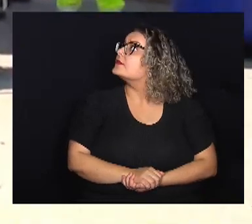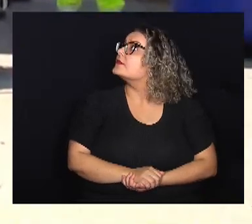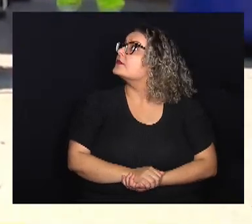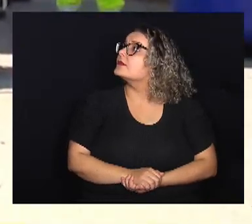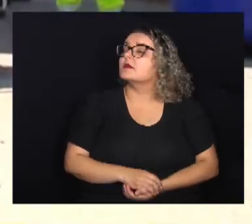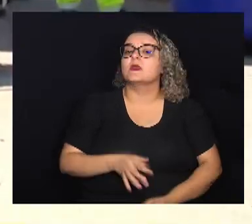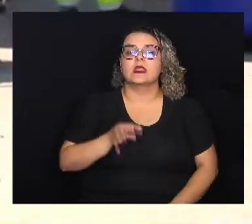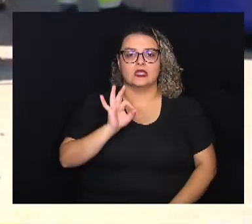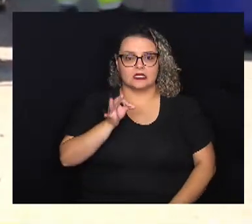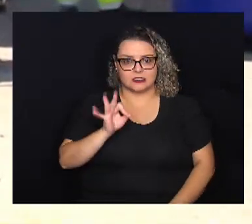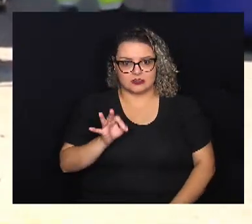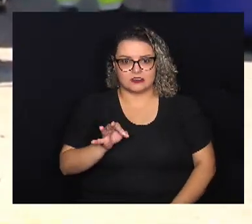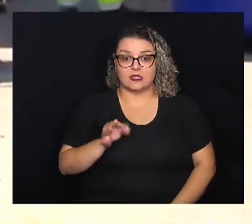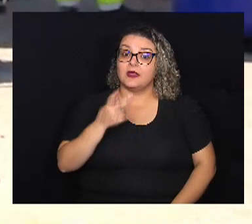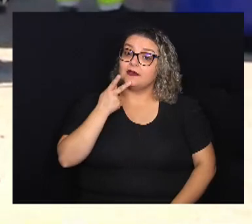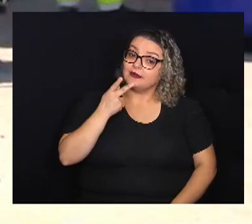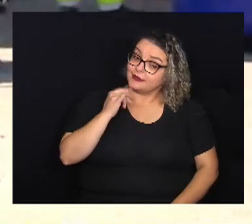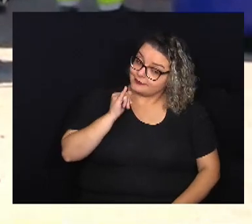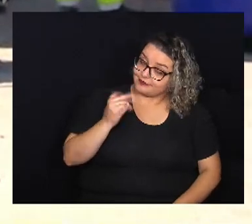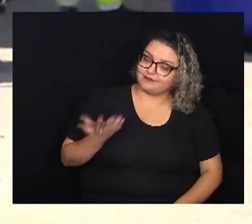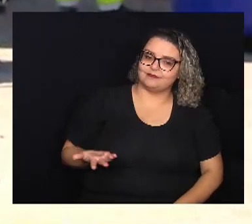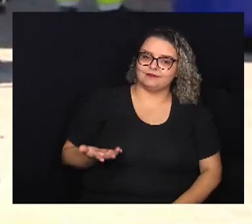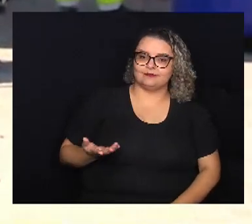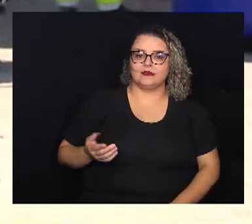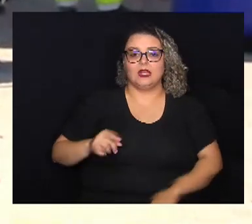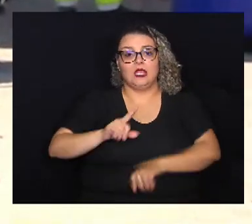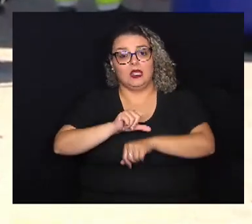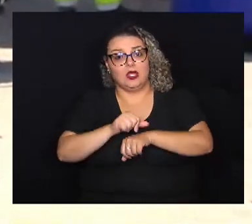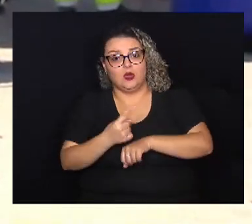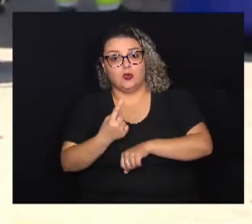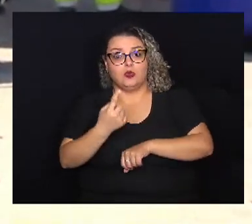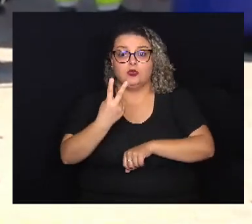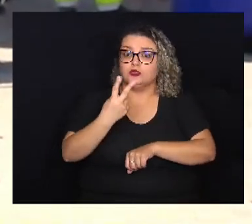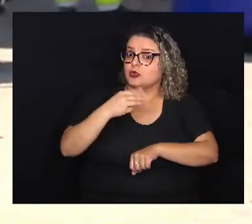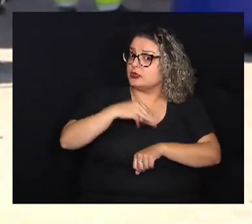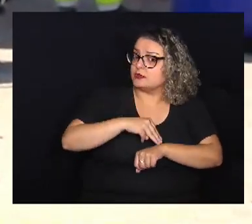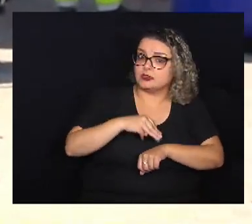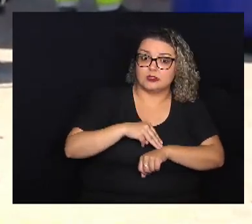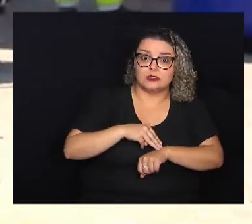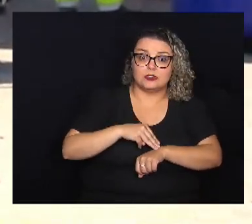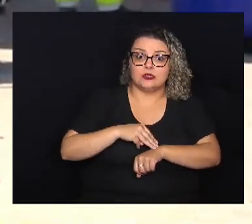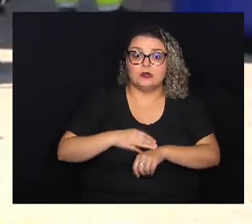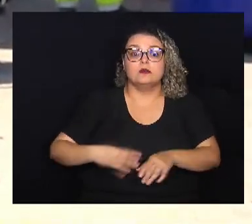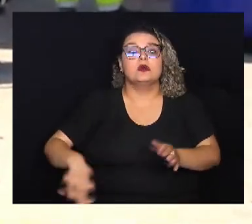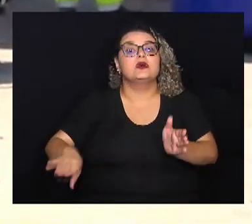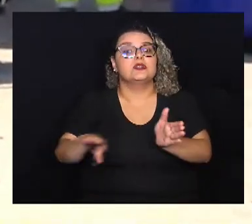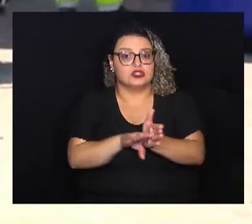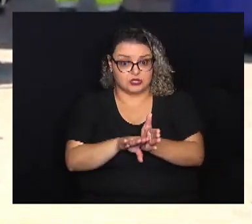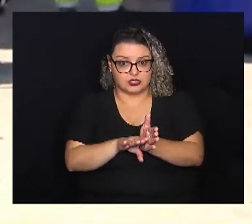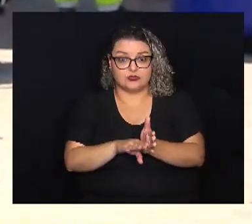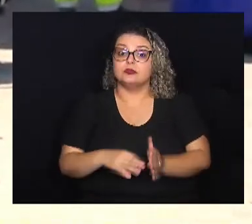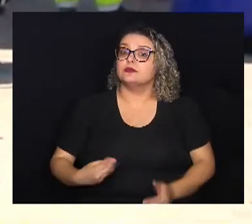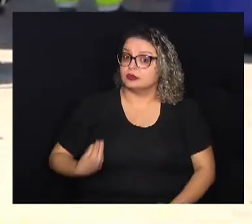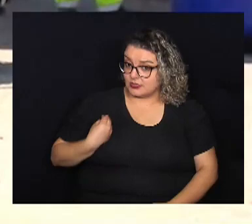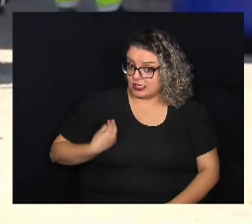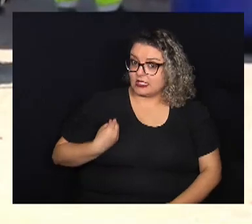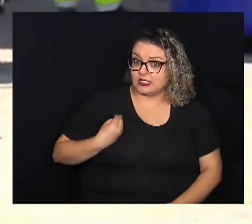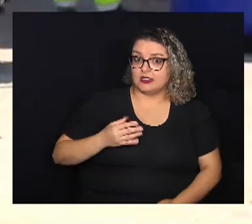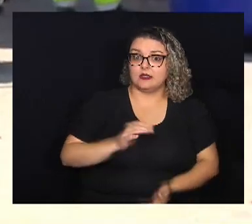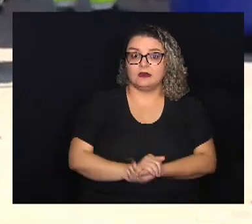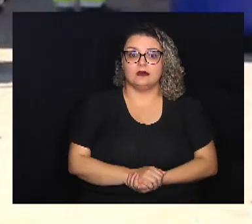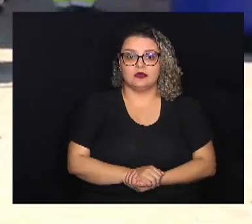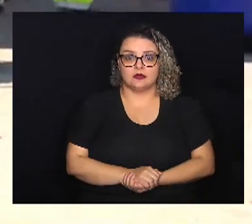Exatamente. Falou e disse, né? Atrasar um minuto, dois minutos, mas chegar vivo e